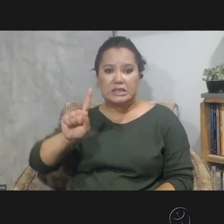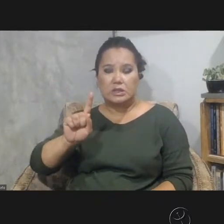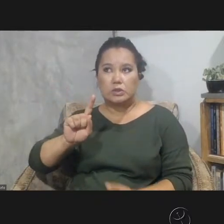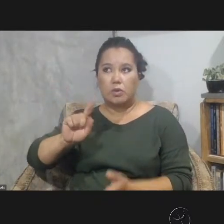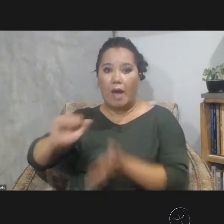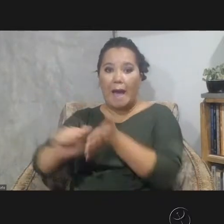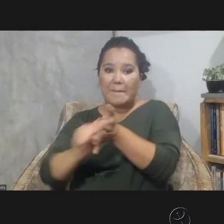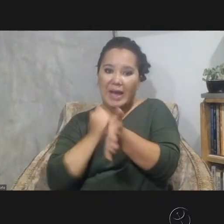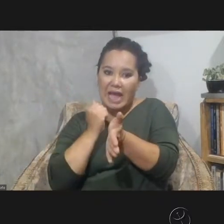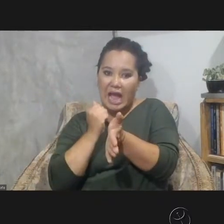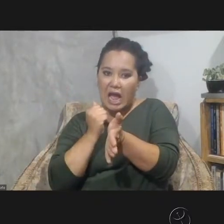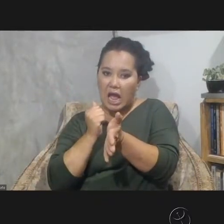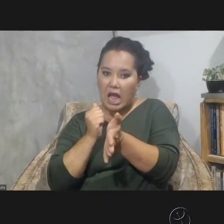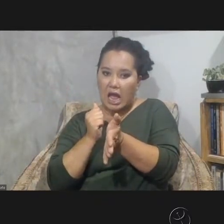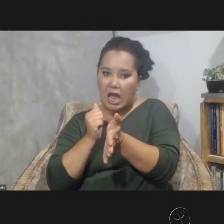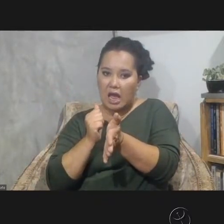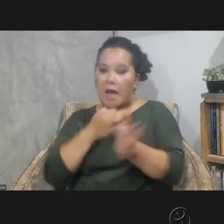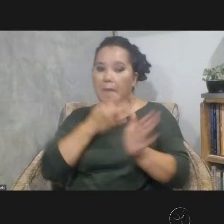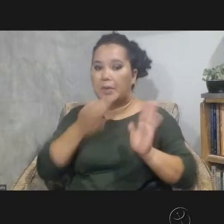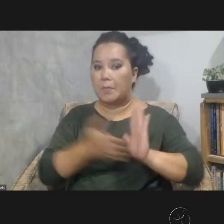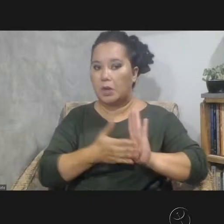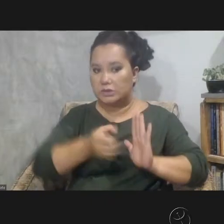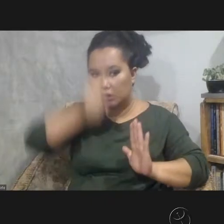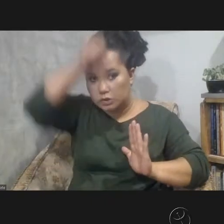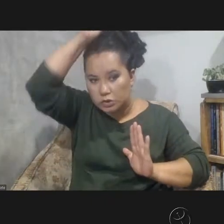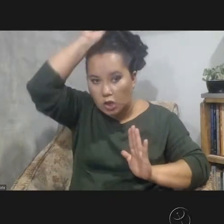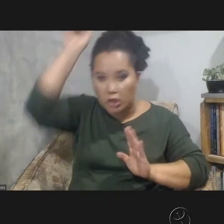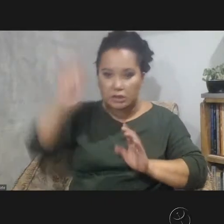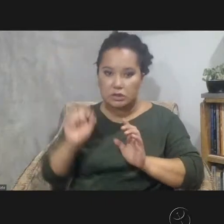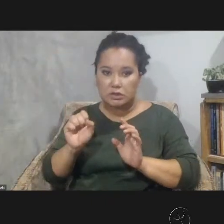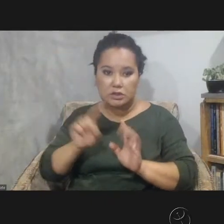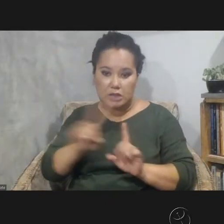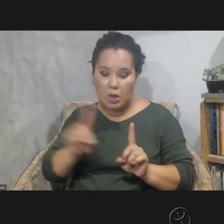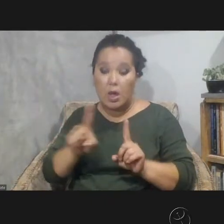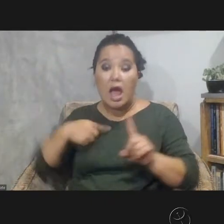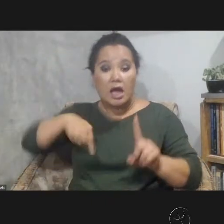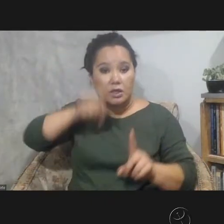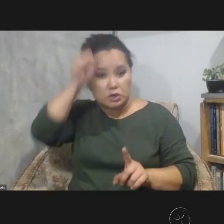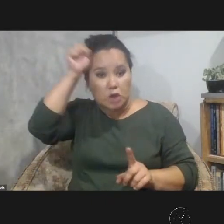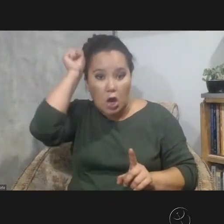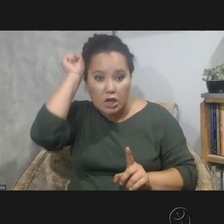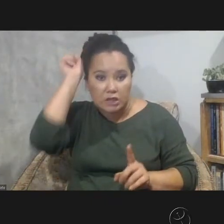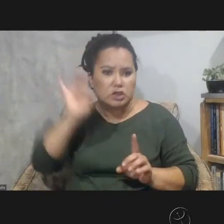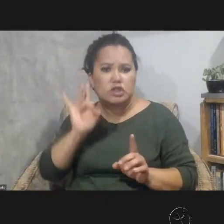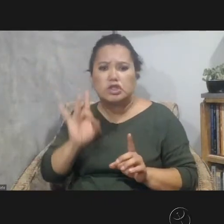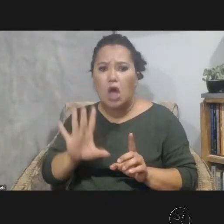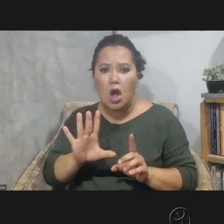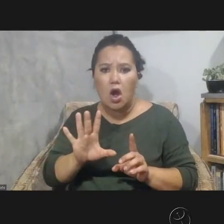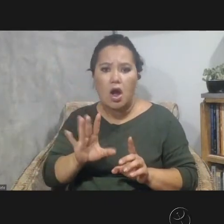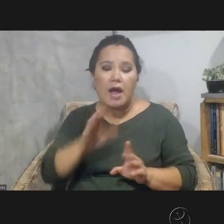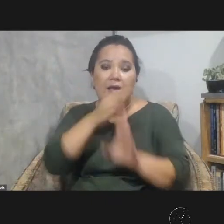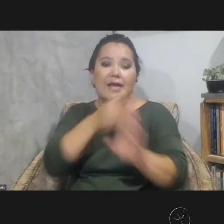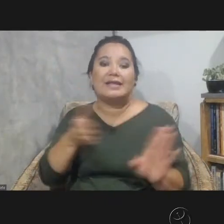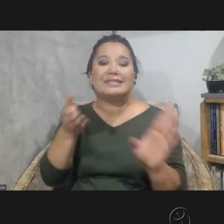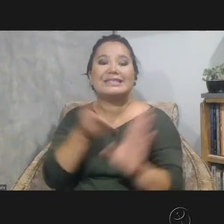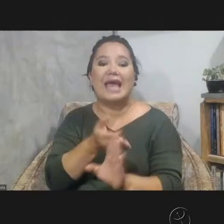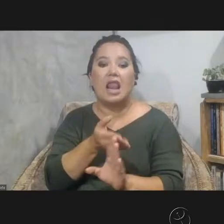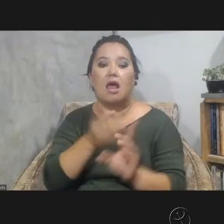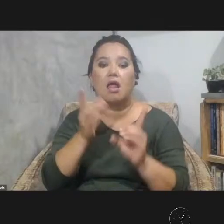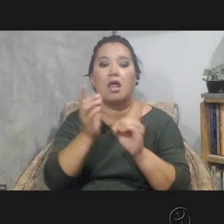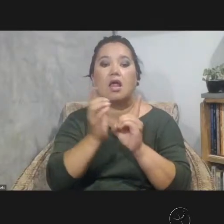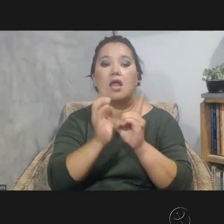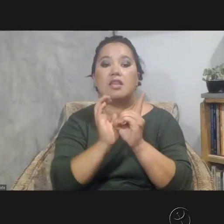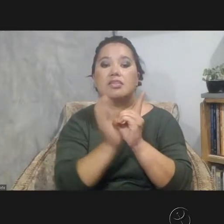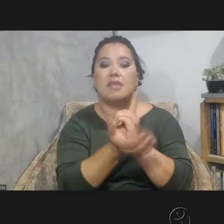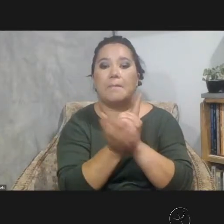até nem precisam ter um conhecimento profundo da matemática e das ciências e